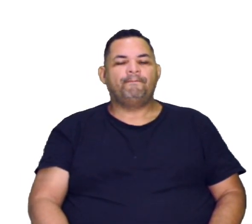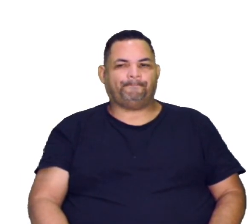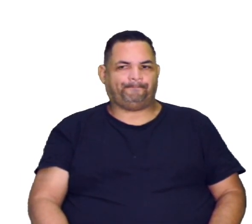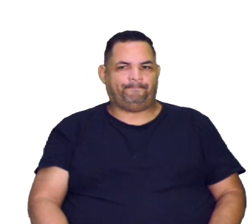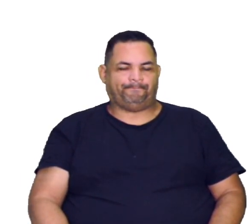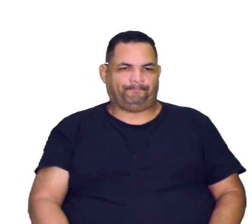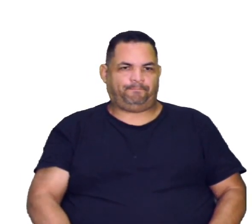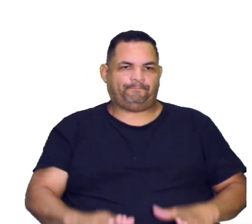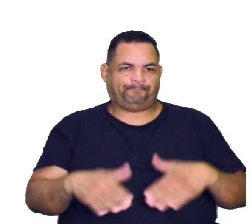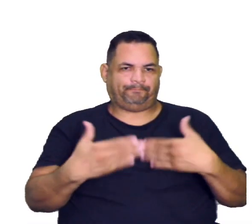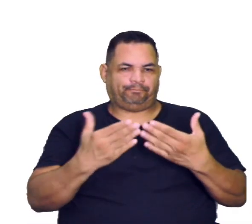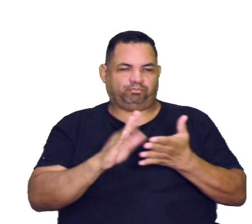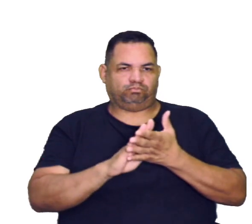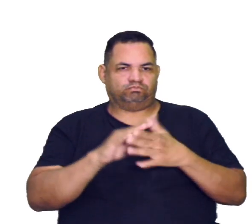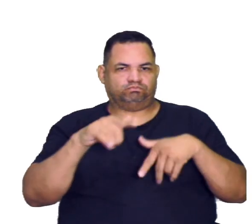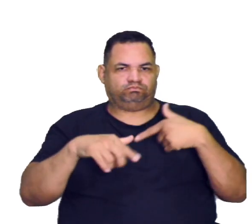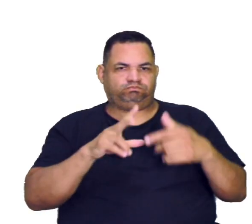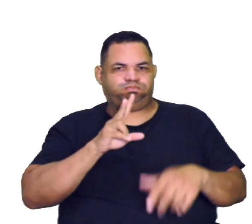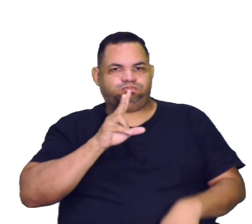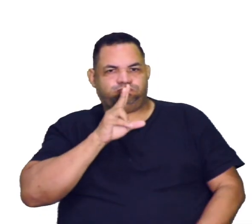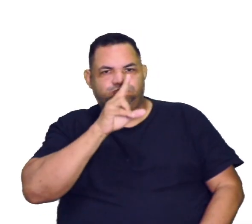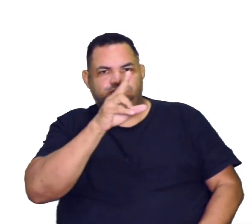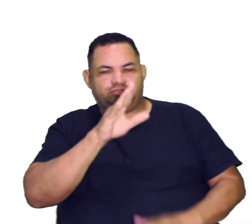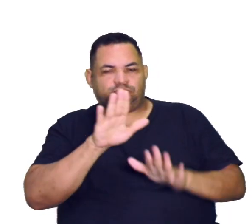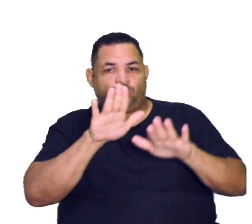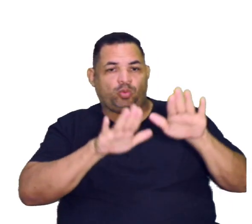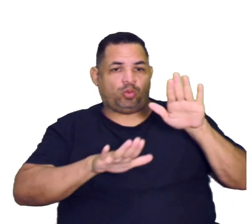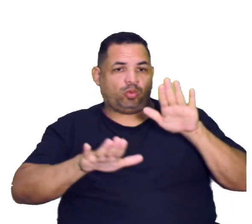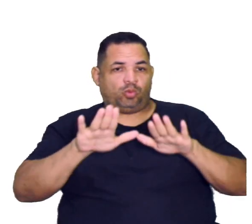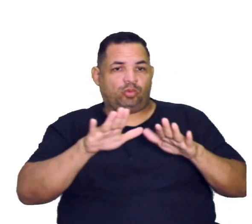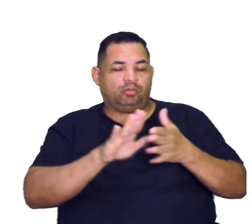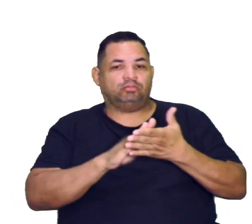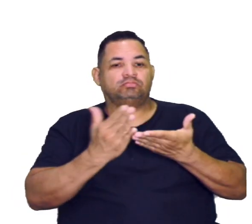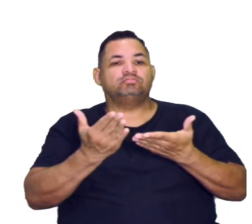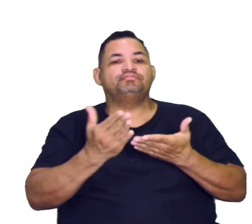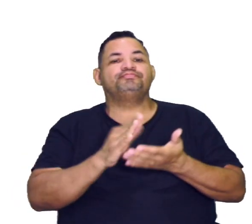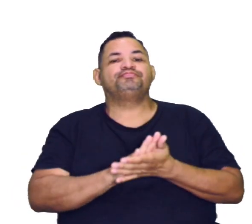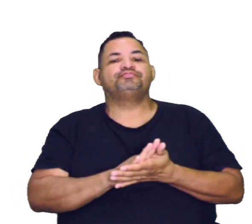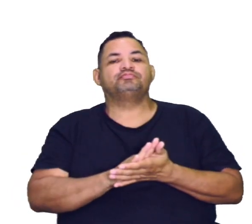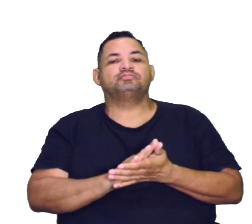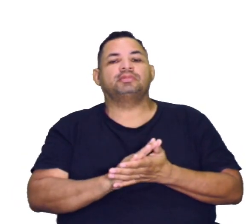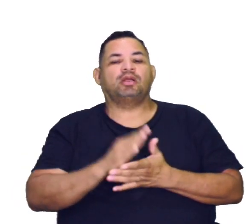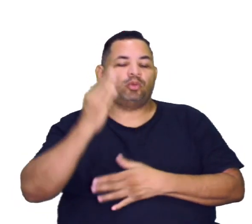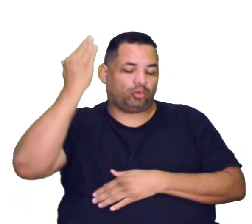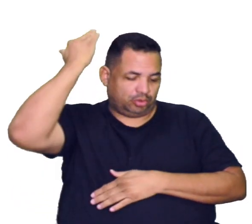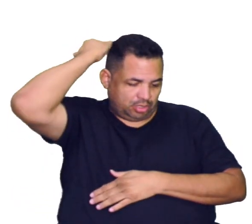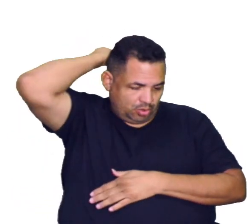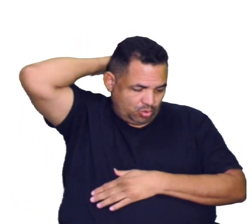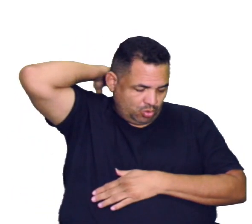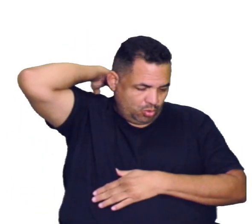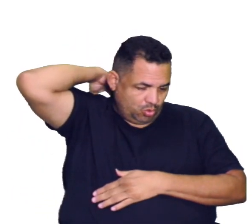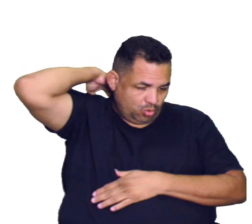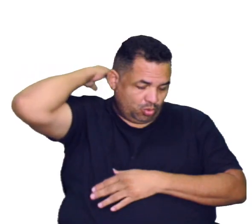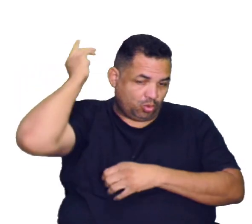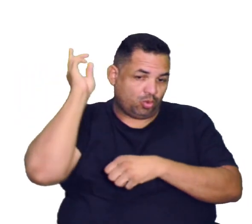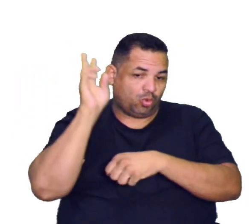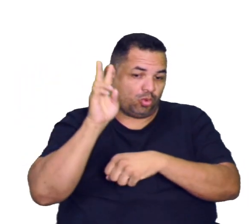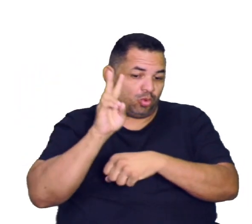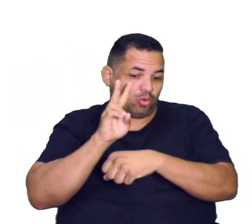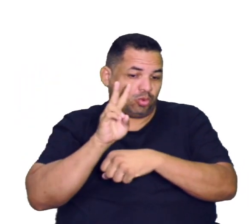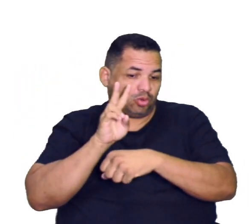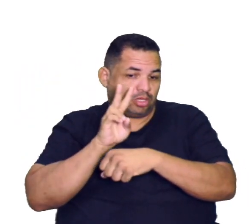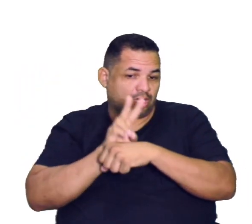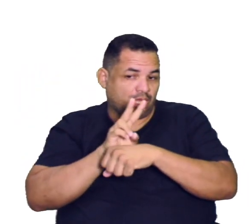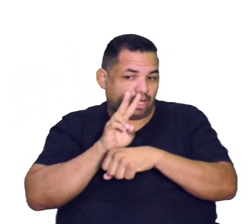eu vou trabalhar força, eu tenho que ter um cuidado, principalmente com a minha coluna. Importante estar com a